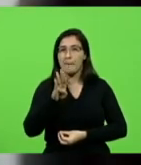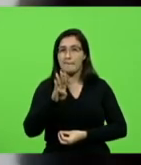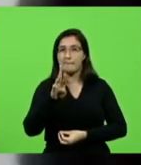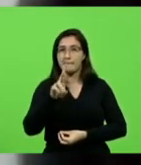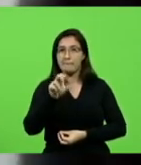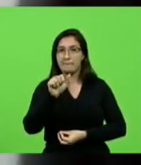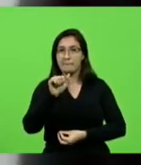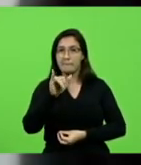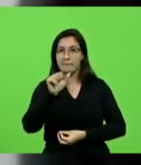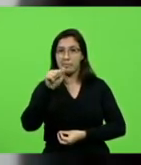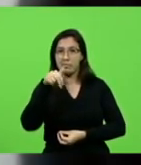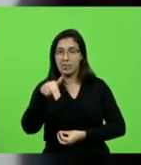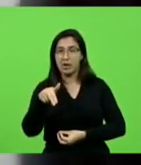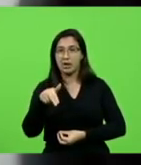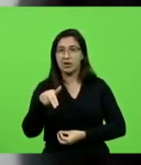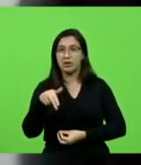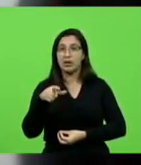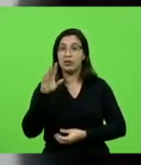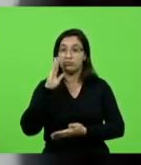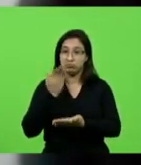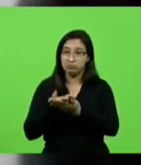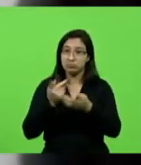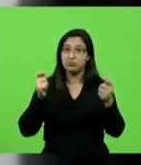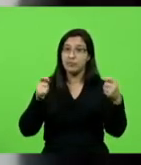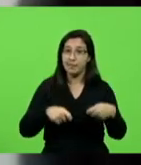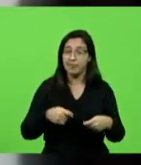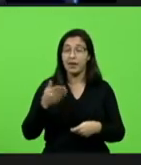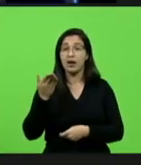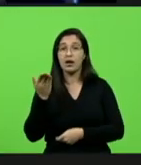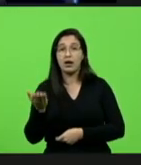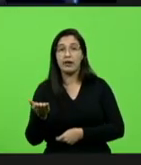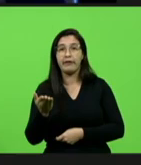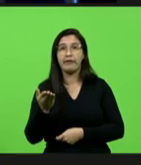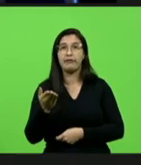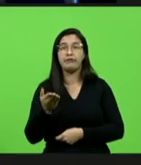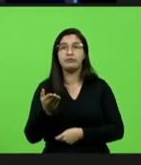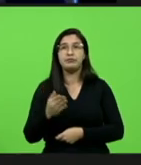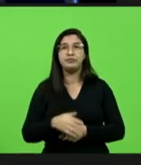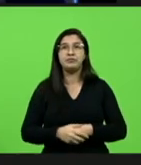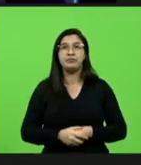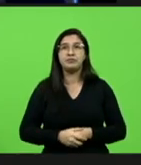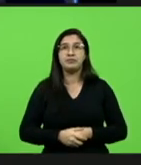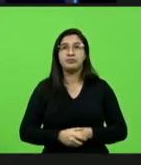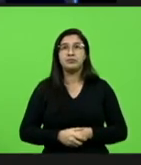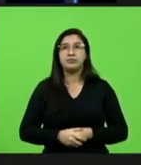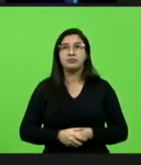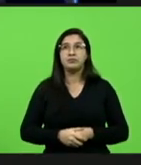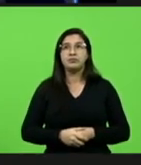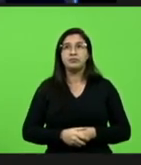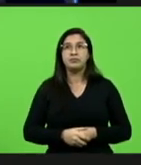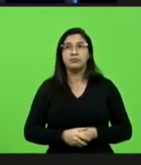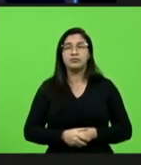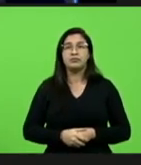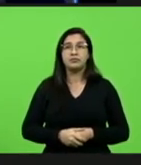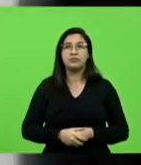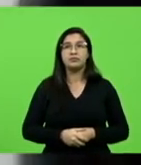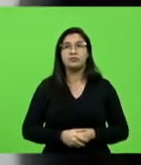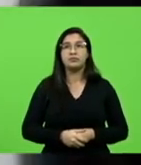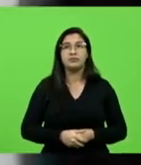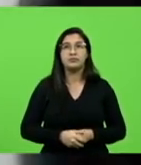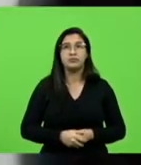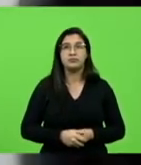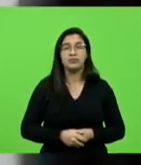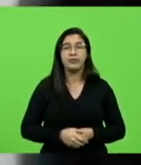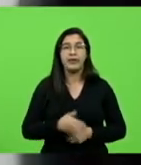Dados altamente confiáveis sobre a educação domiciliar. Um minuto para sua conclusão. Obrigado, deputada. Os